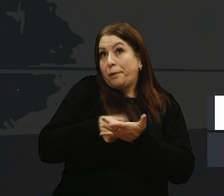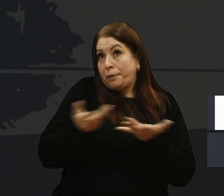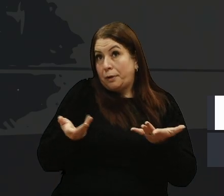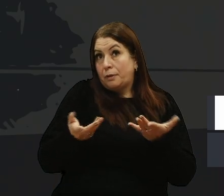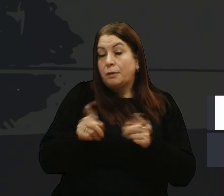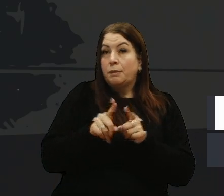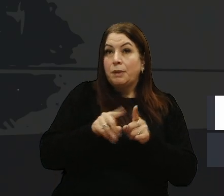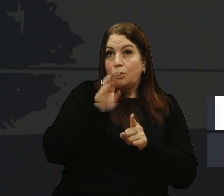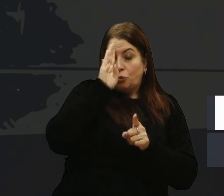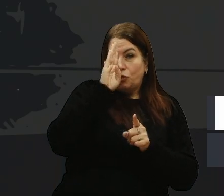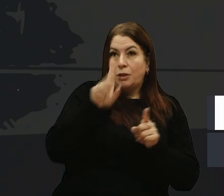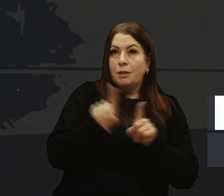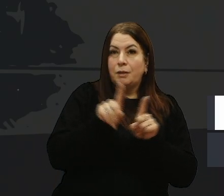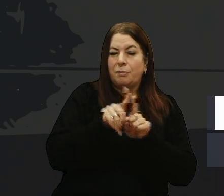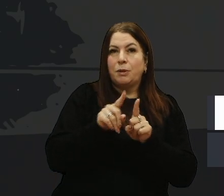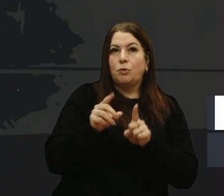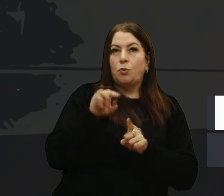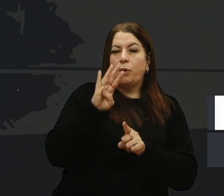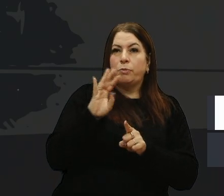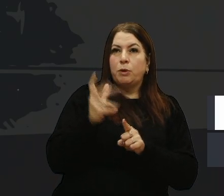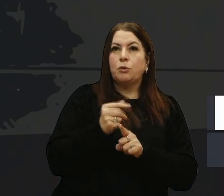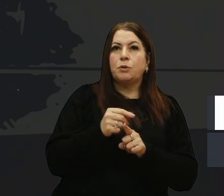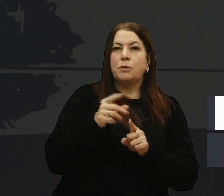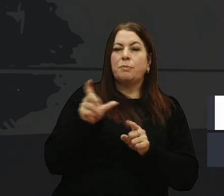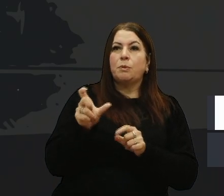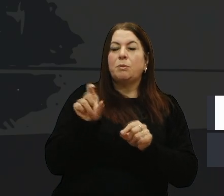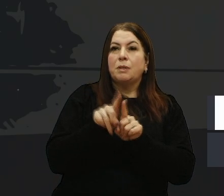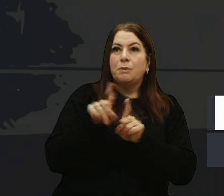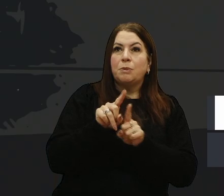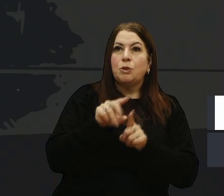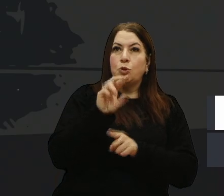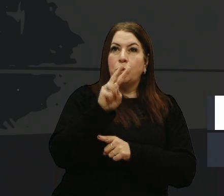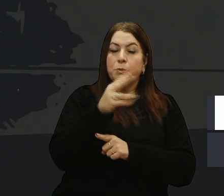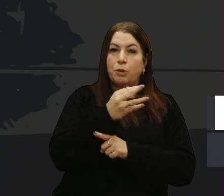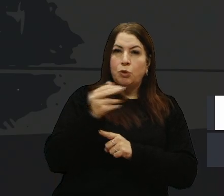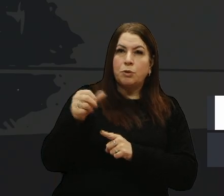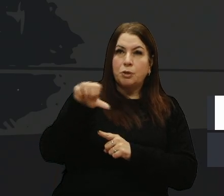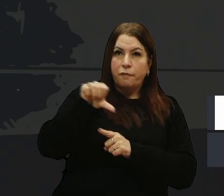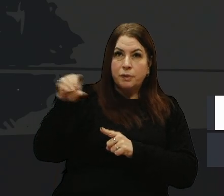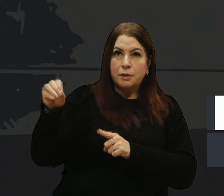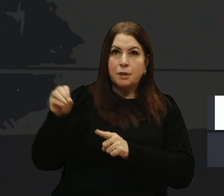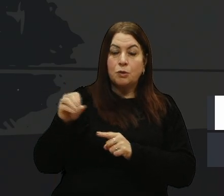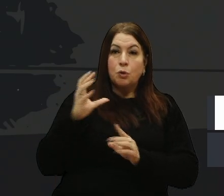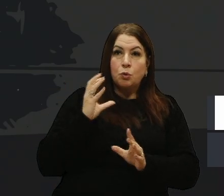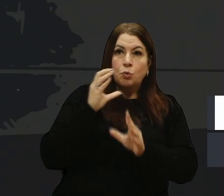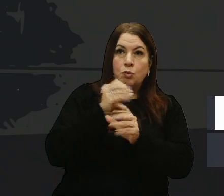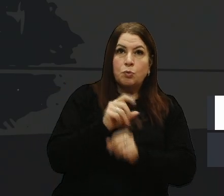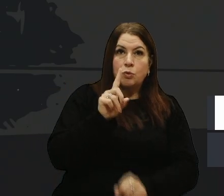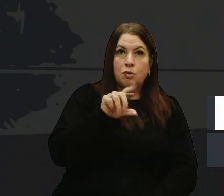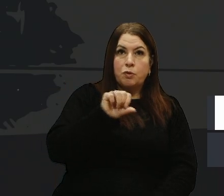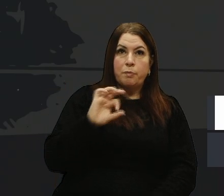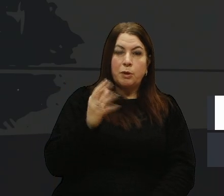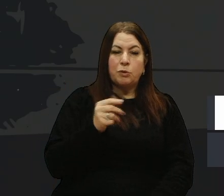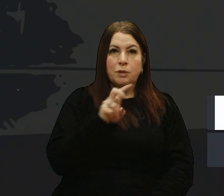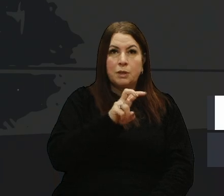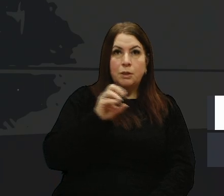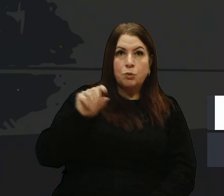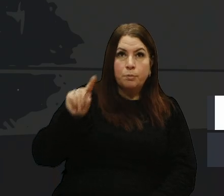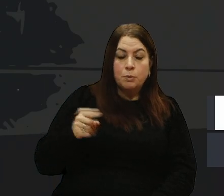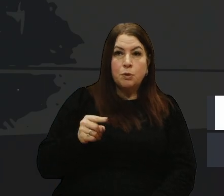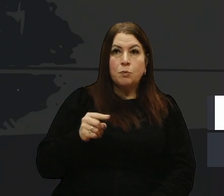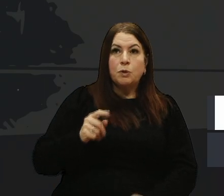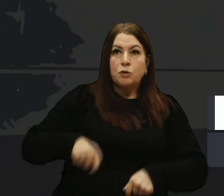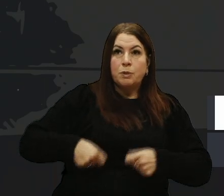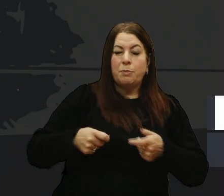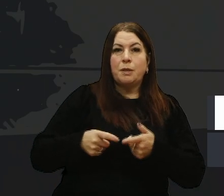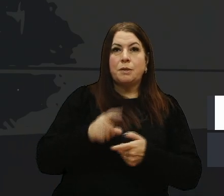Patrocínio direto 4 milhões, bilheteria 2 milhões e meio, venda de espaços 2 milhões e 900. A receita total então 19 milhões e 500 mil, a